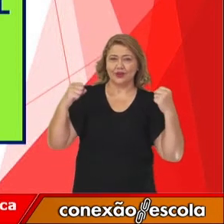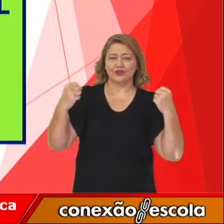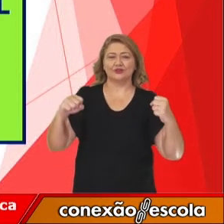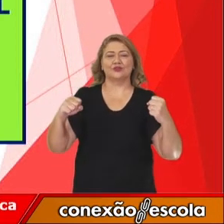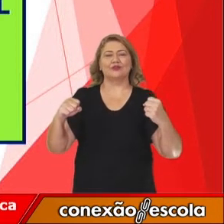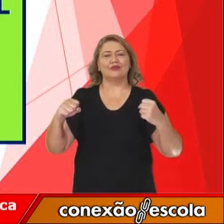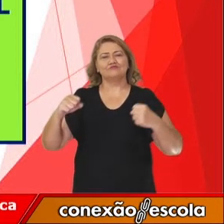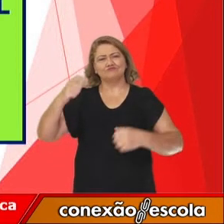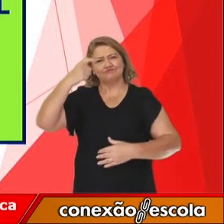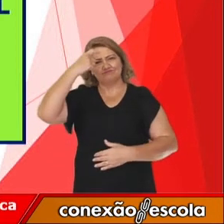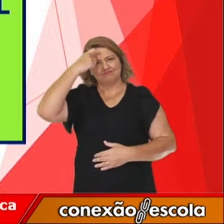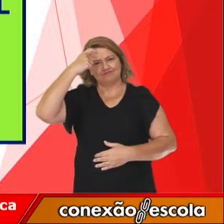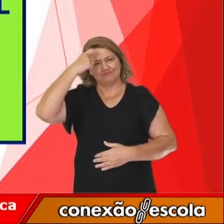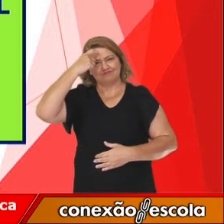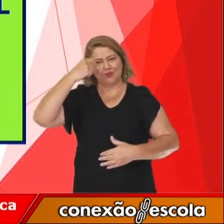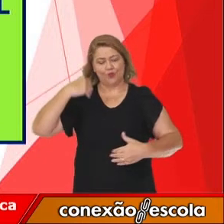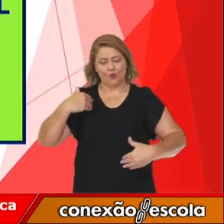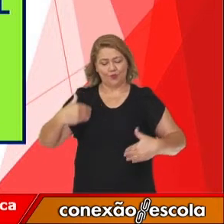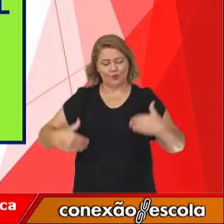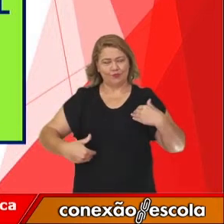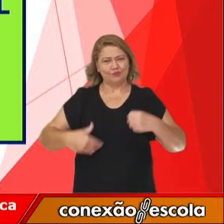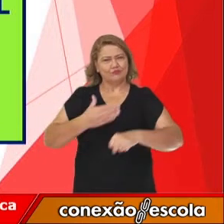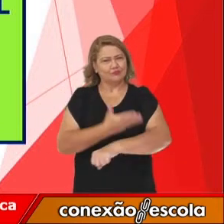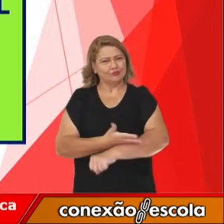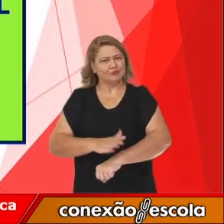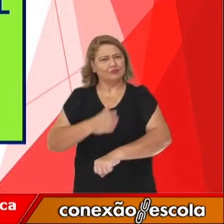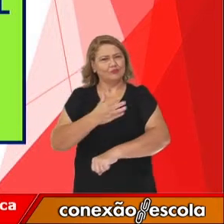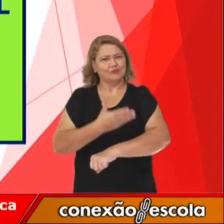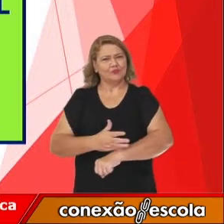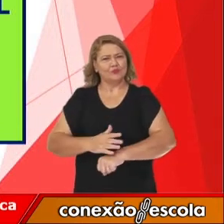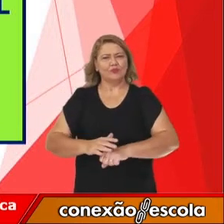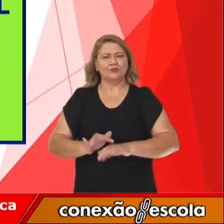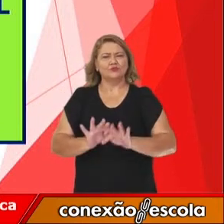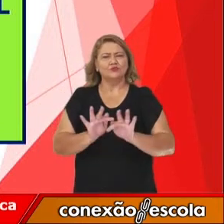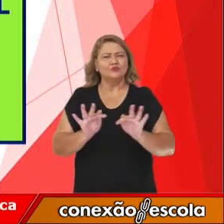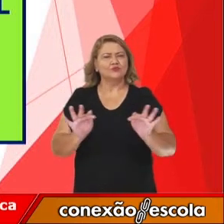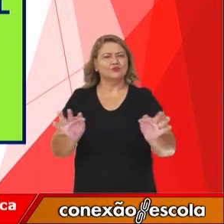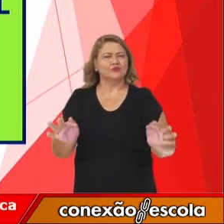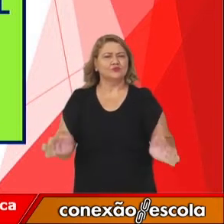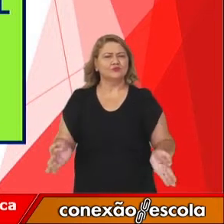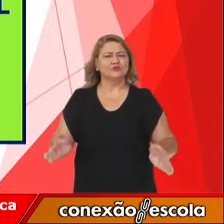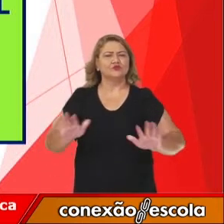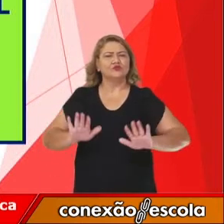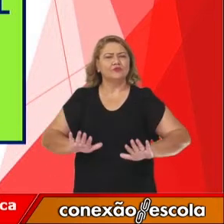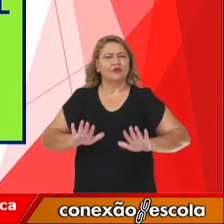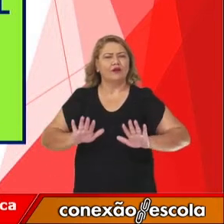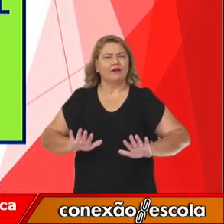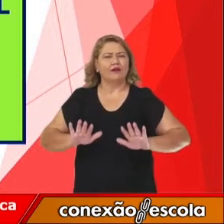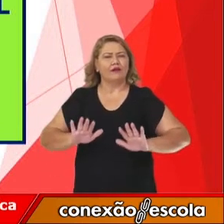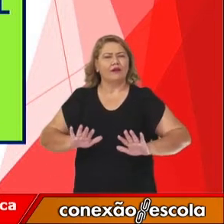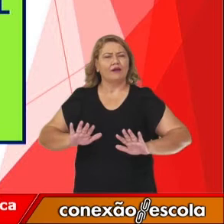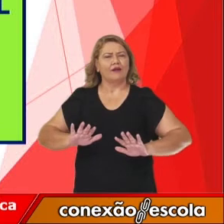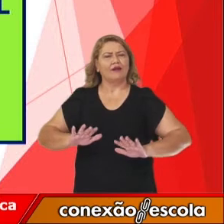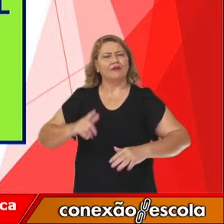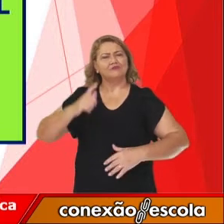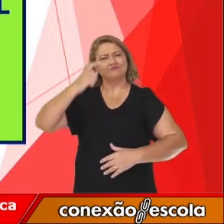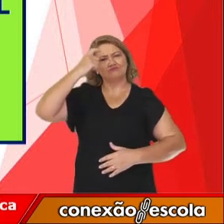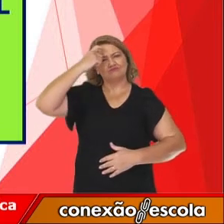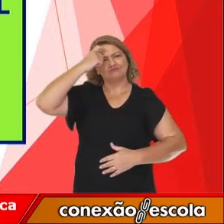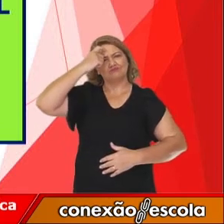corporal é uma prática de movimentos suaves e lentos com posturas e